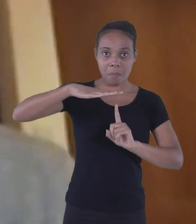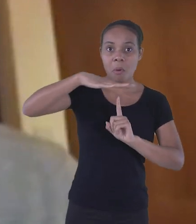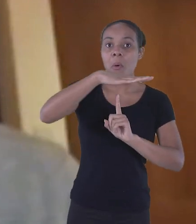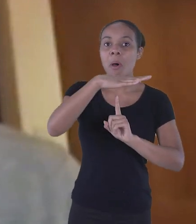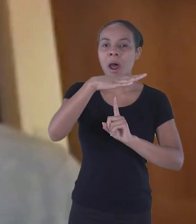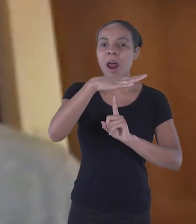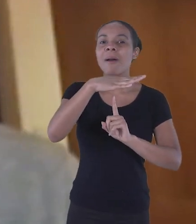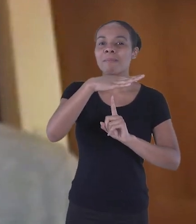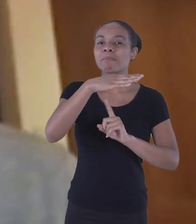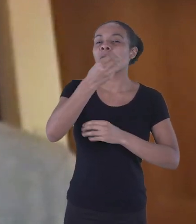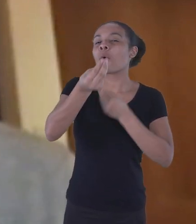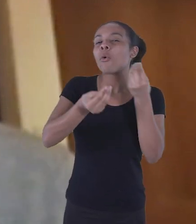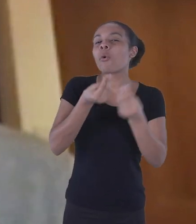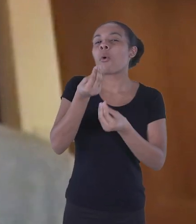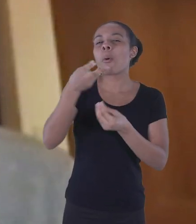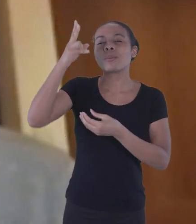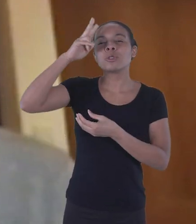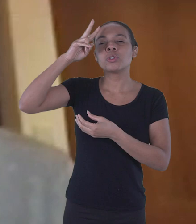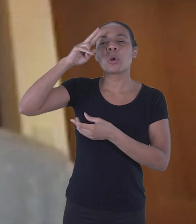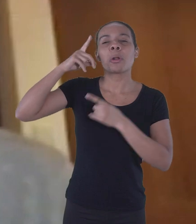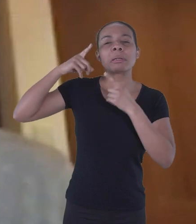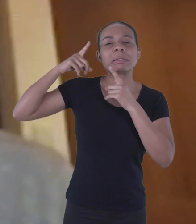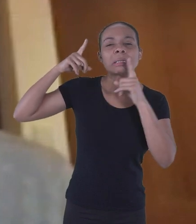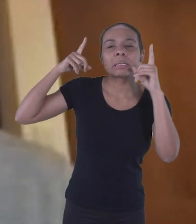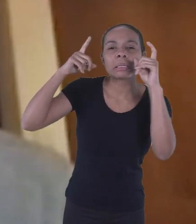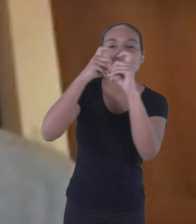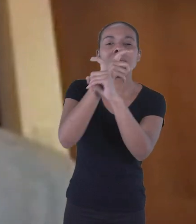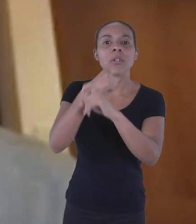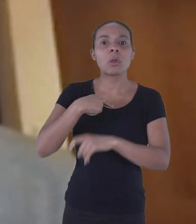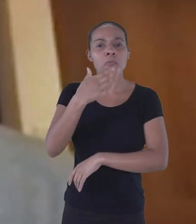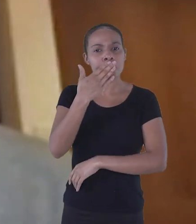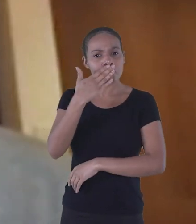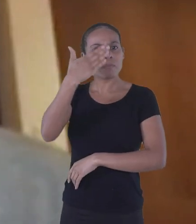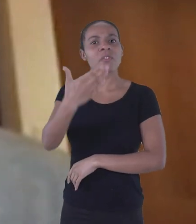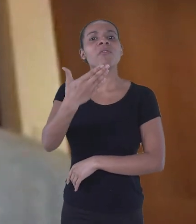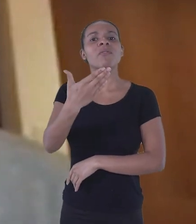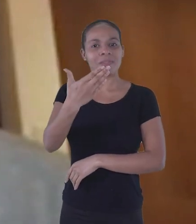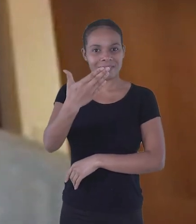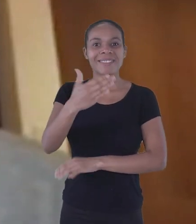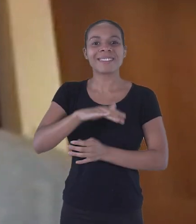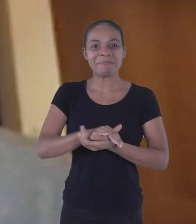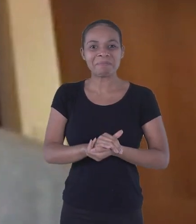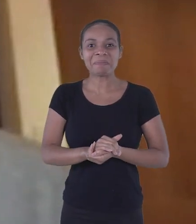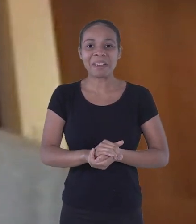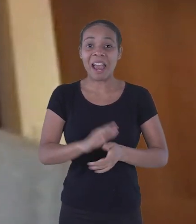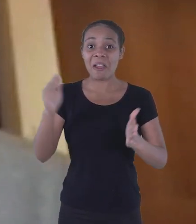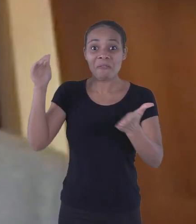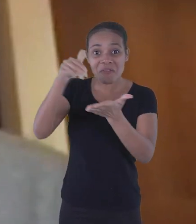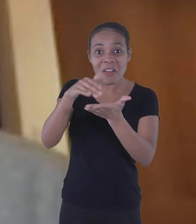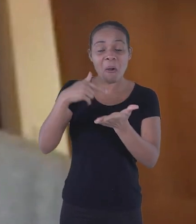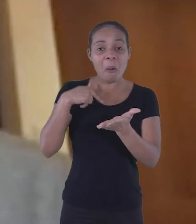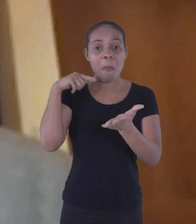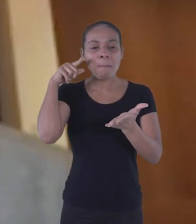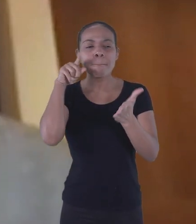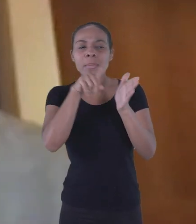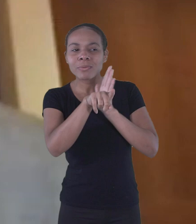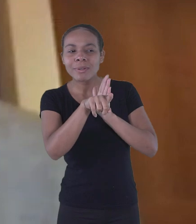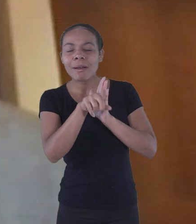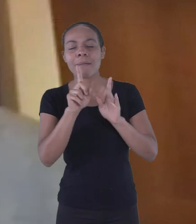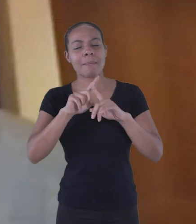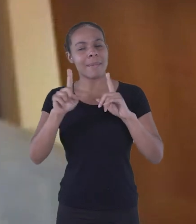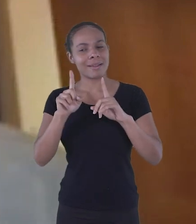enfrentado uma história difícil, qualquer coisa assim. No final eu perguntava, mas está bem escrito?